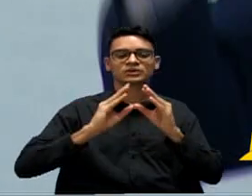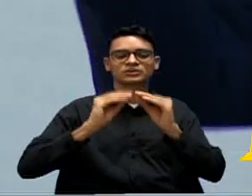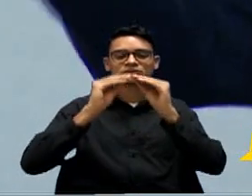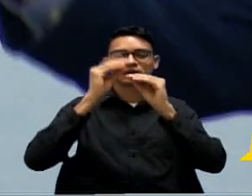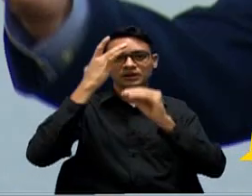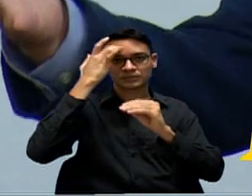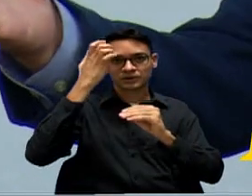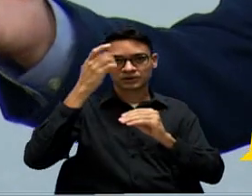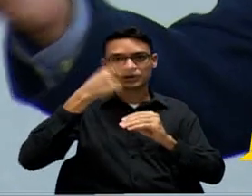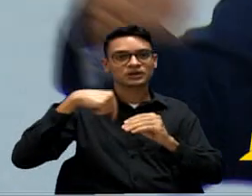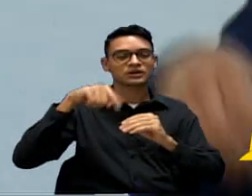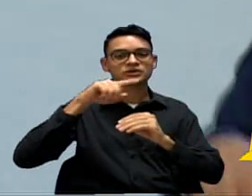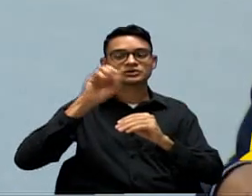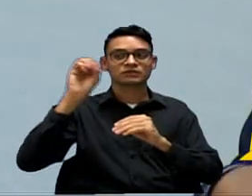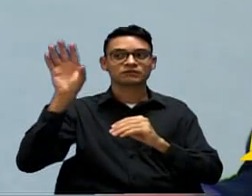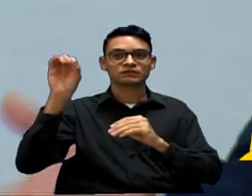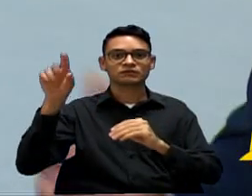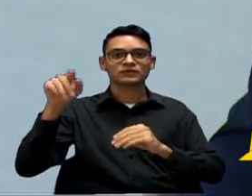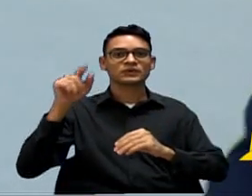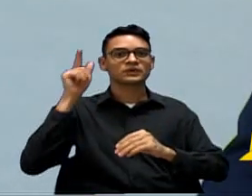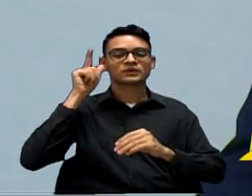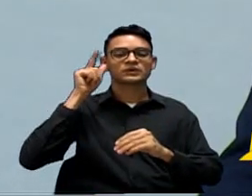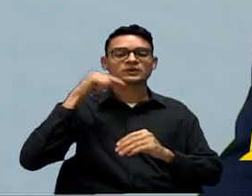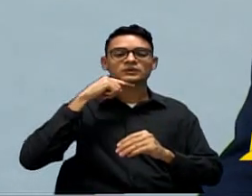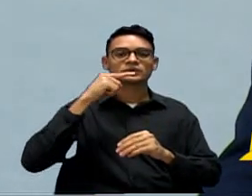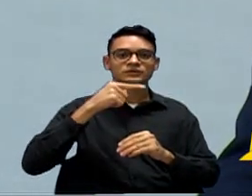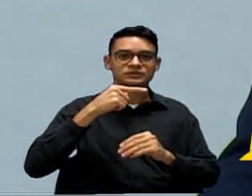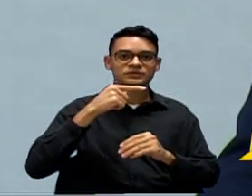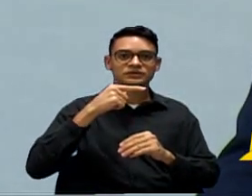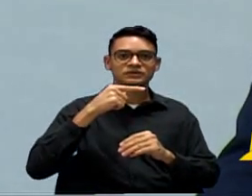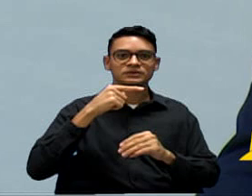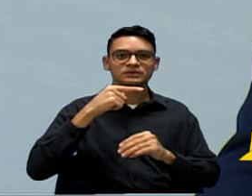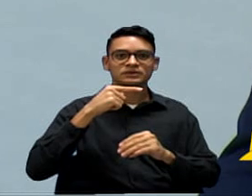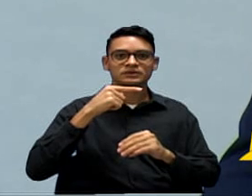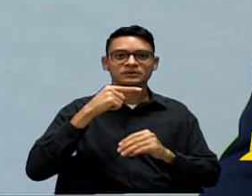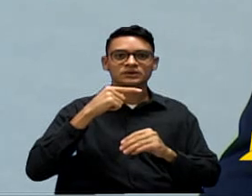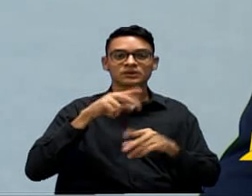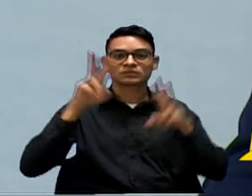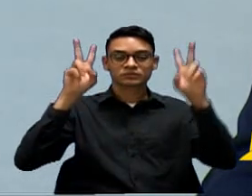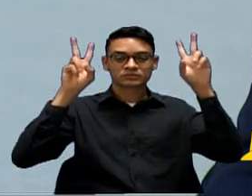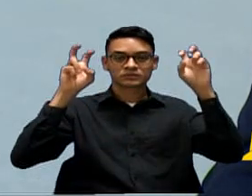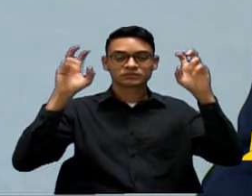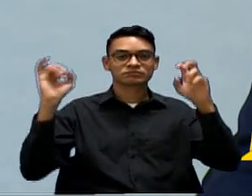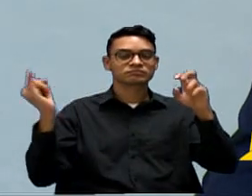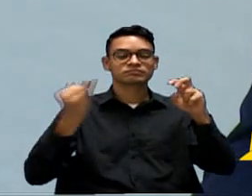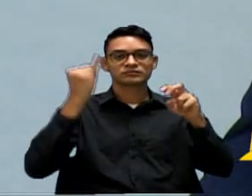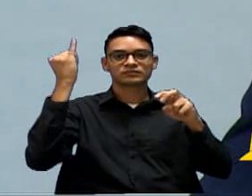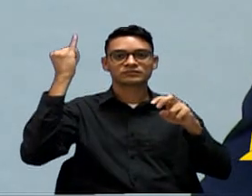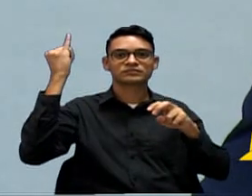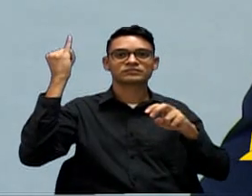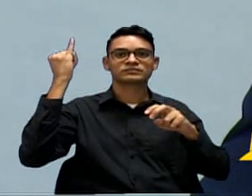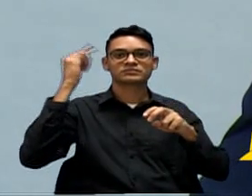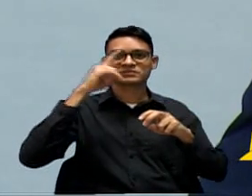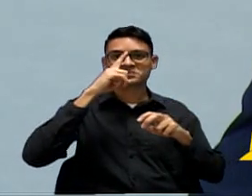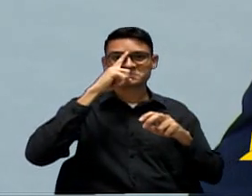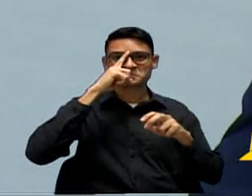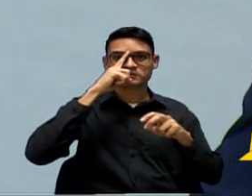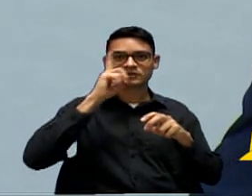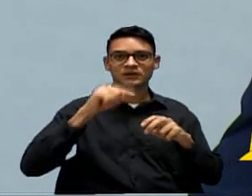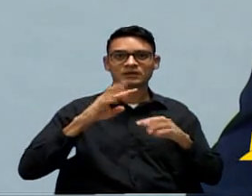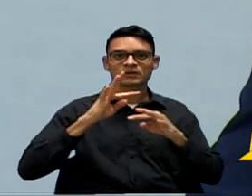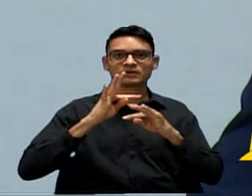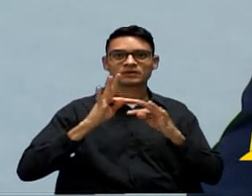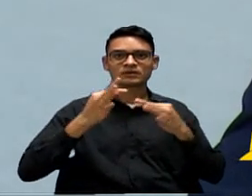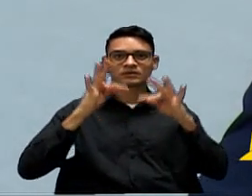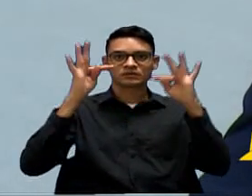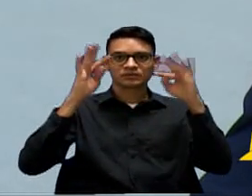e você está lá fora, você não vai poder participar da sessão e com um assunto tão importante. Então, é uma tecnologia que